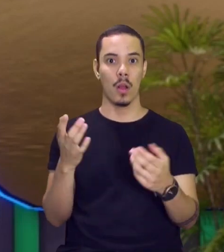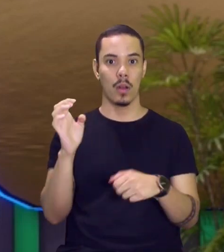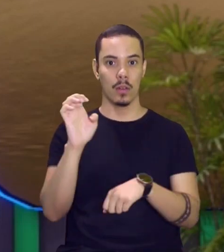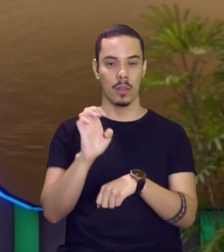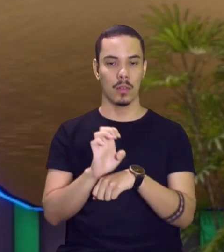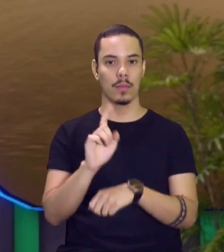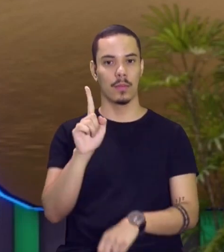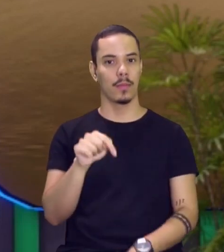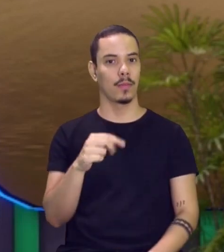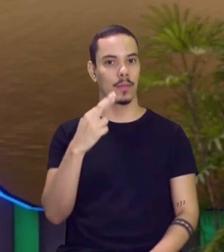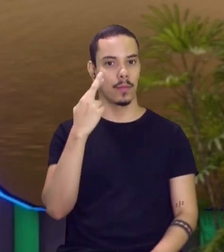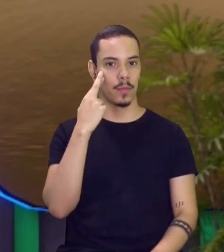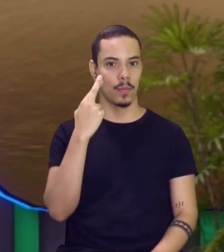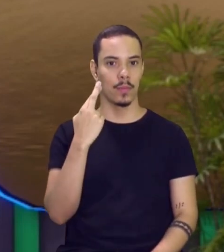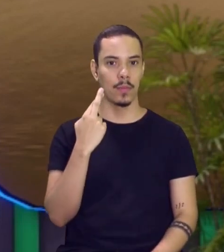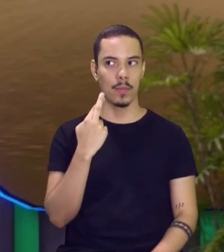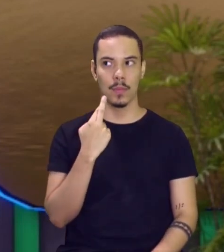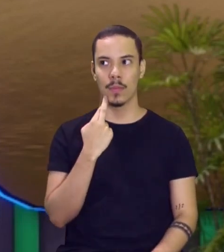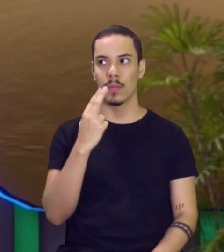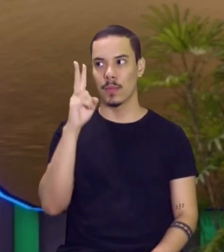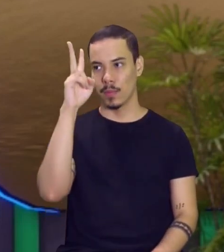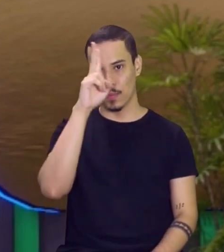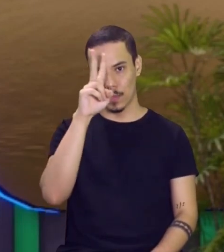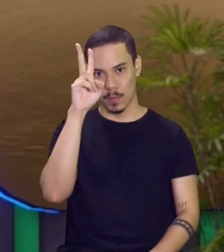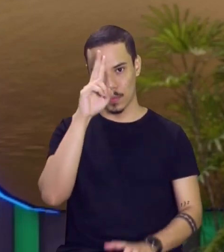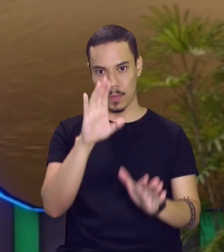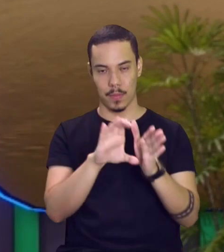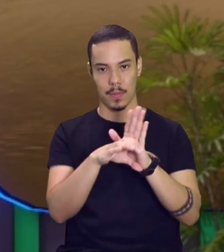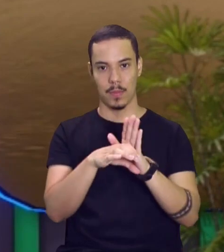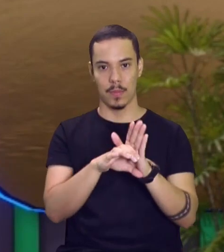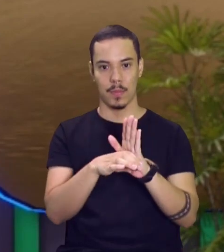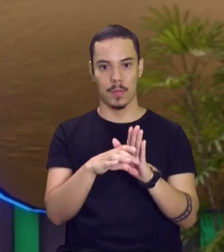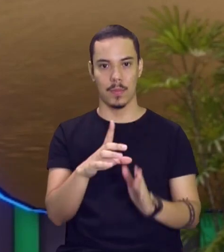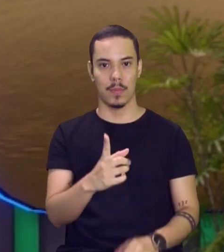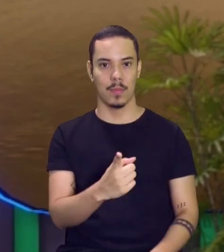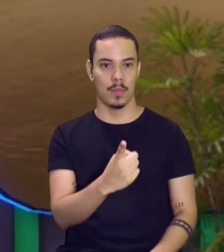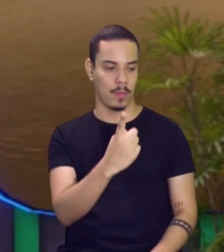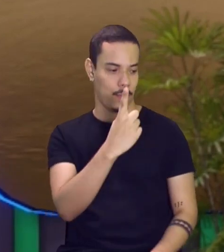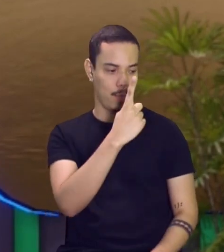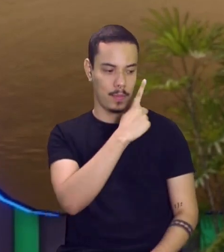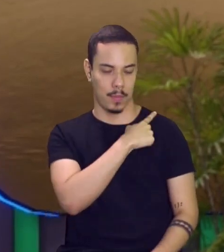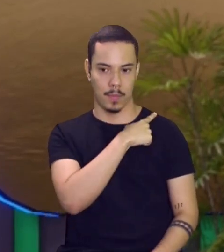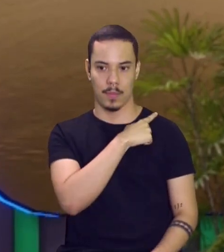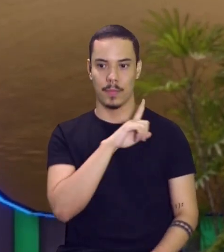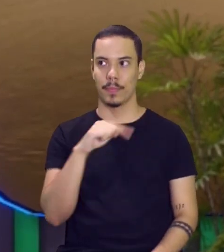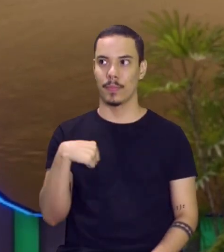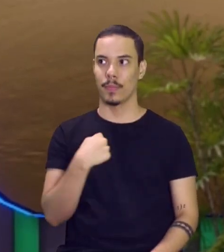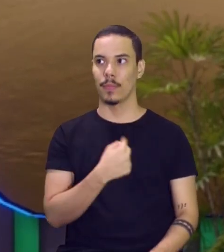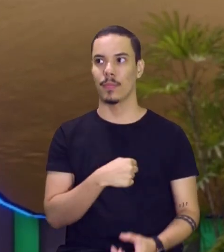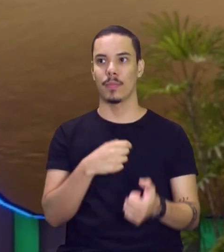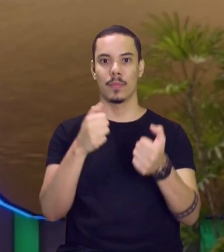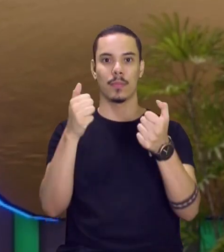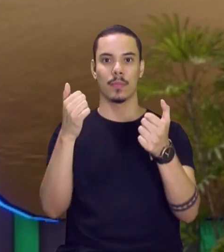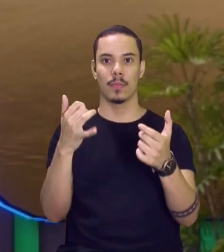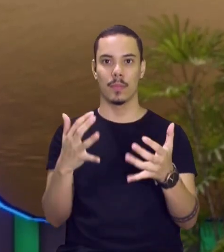é Rondônia. Lembra dos conceitos do primeiro ano? Que nós falamos de